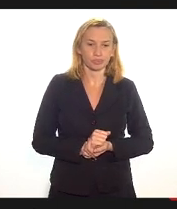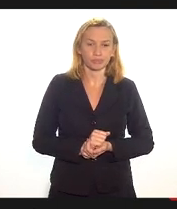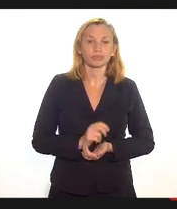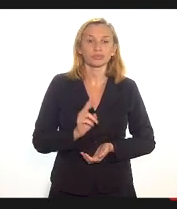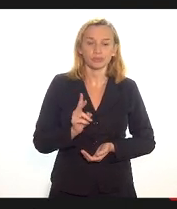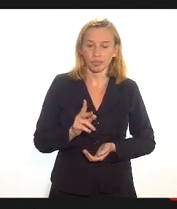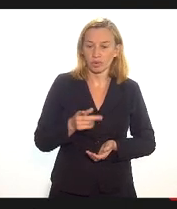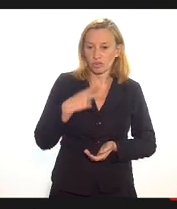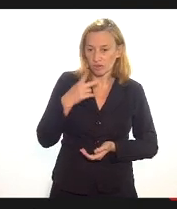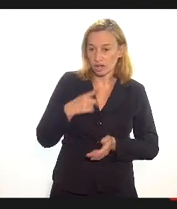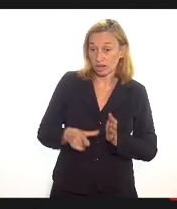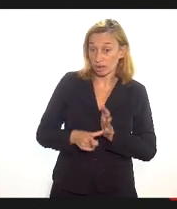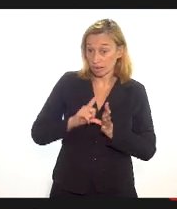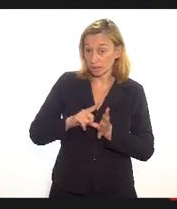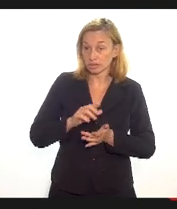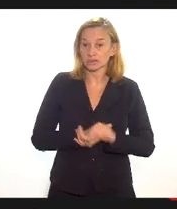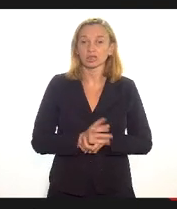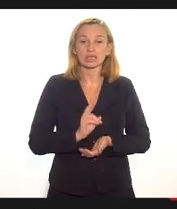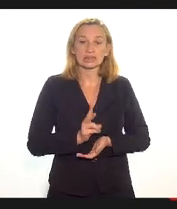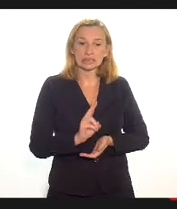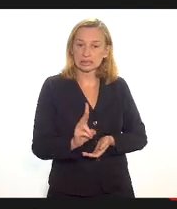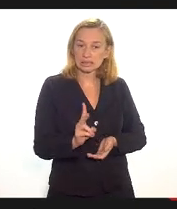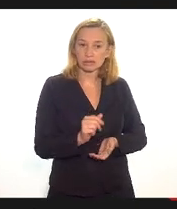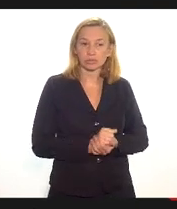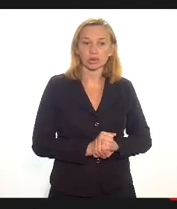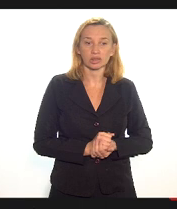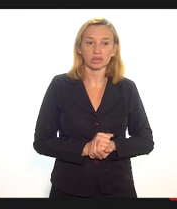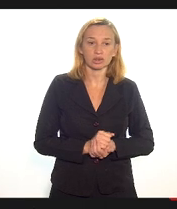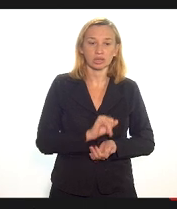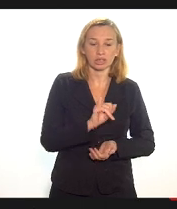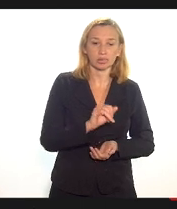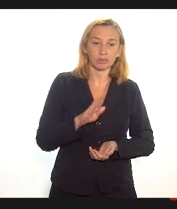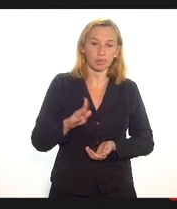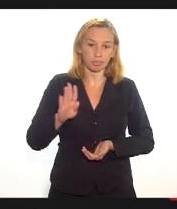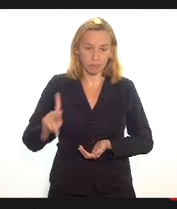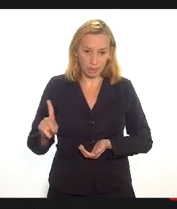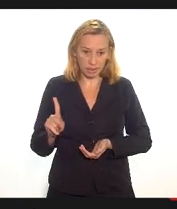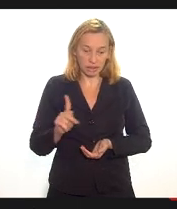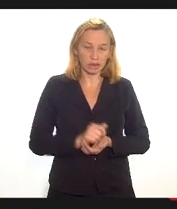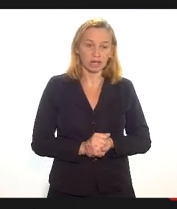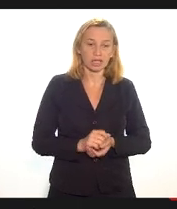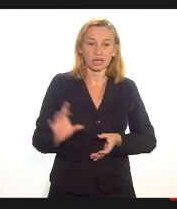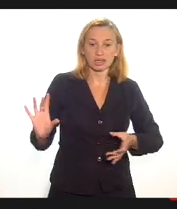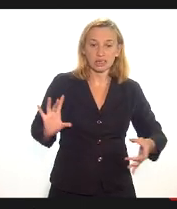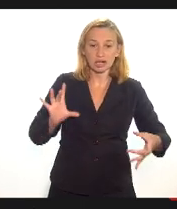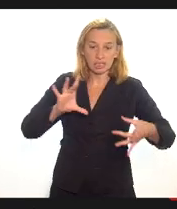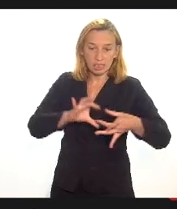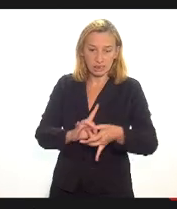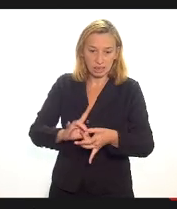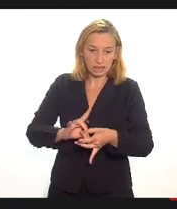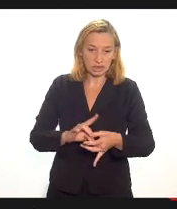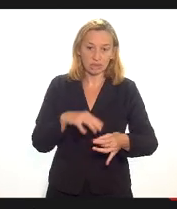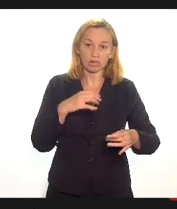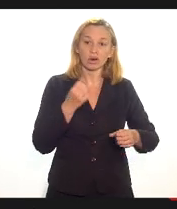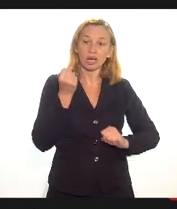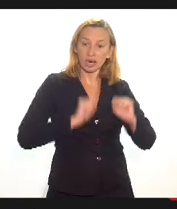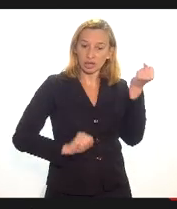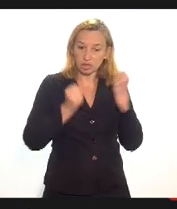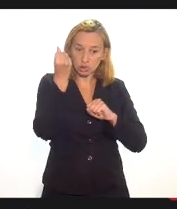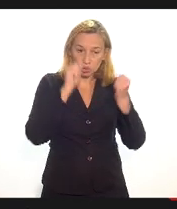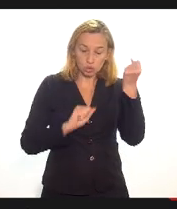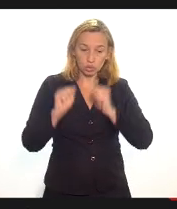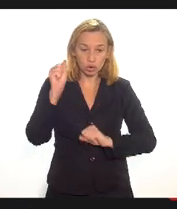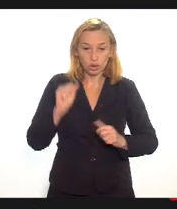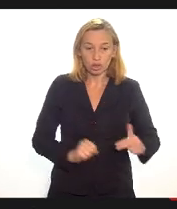eu disse anteriormente, ele sempre buscou fazer esse elo entre a indústria e o